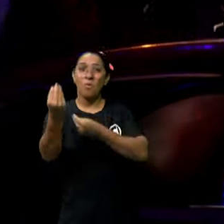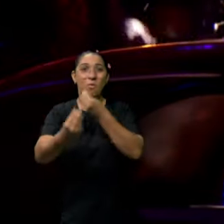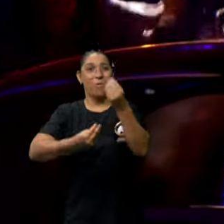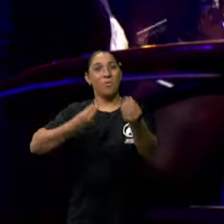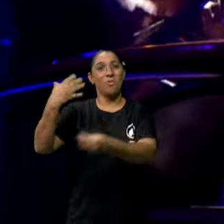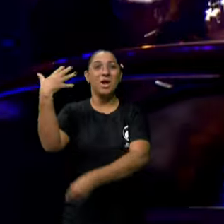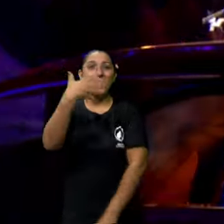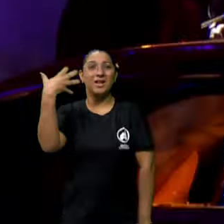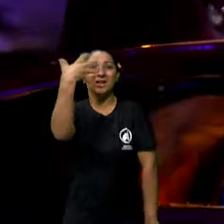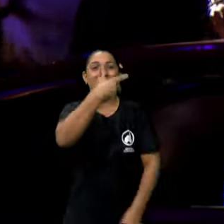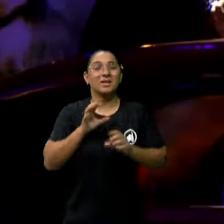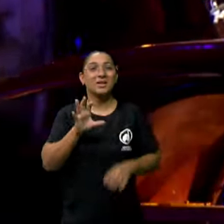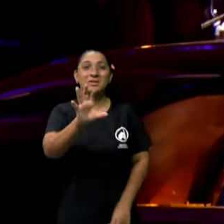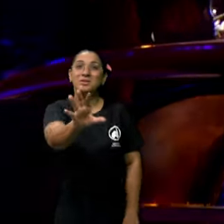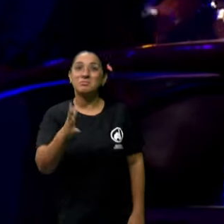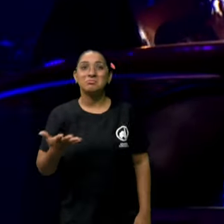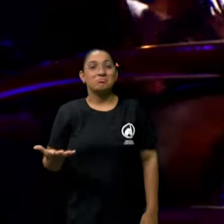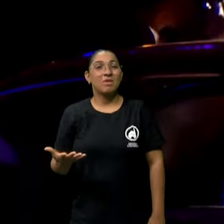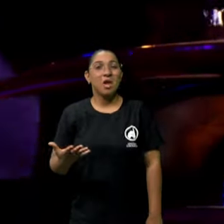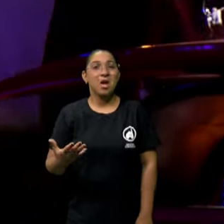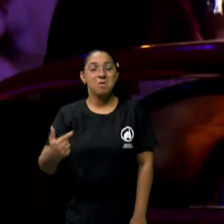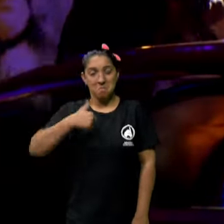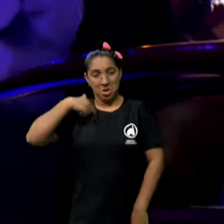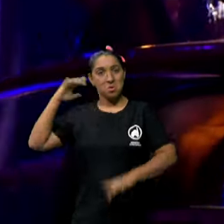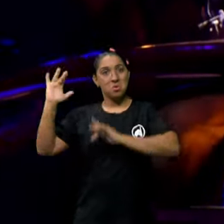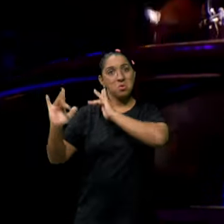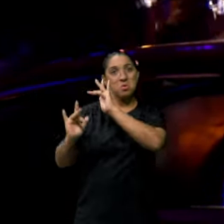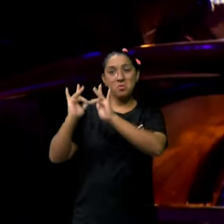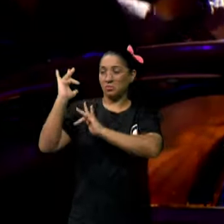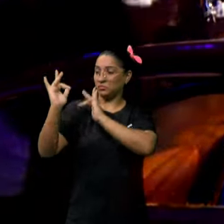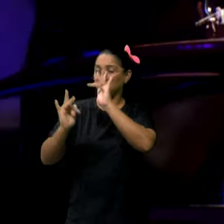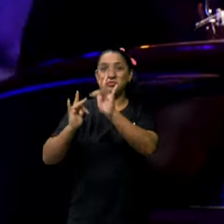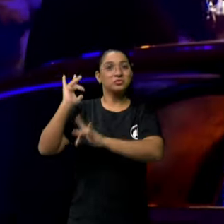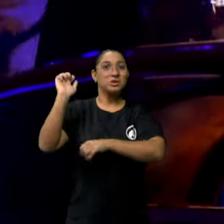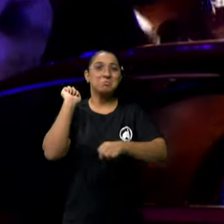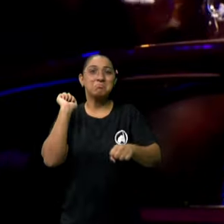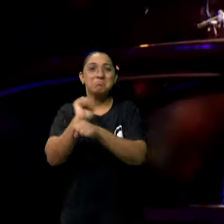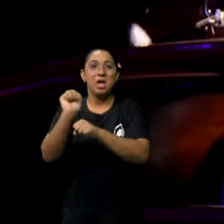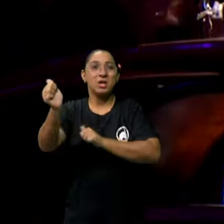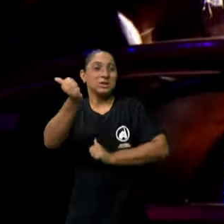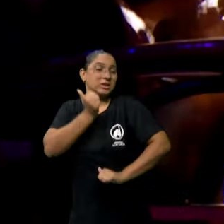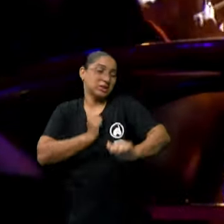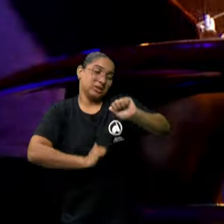que era lindo assim meu amor